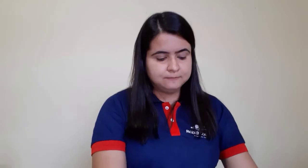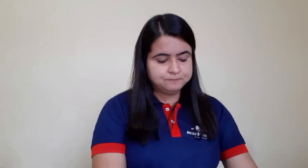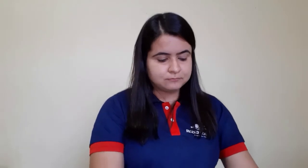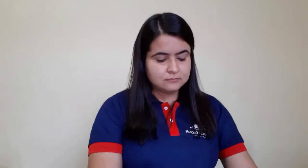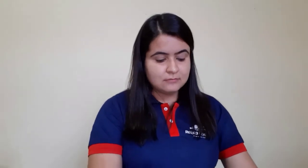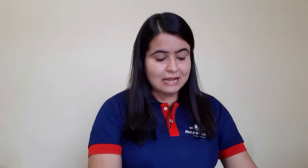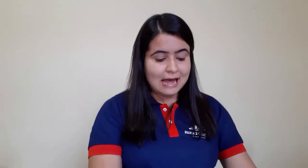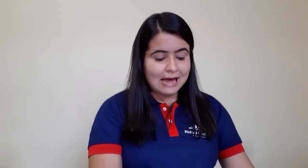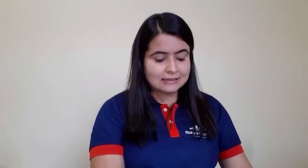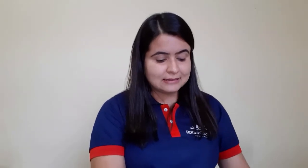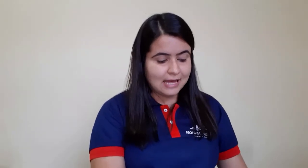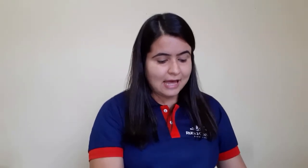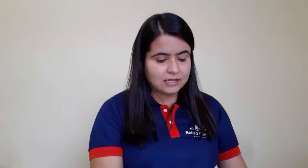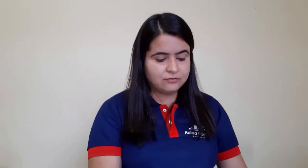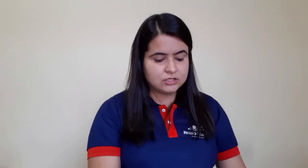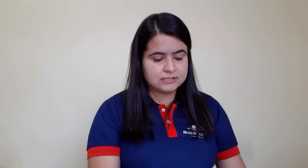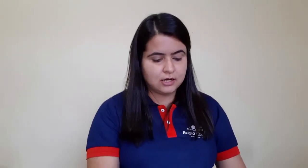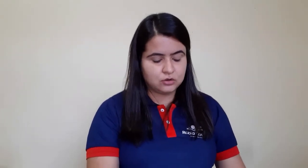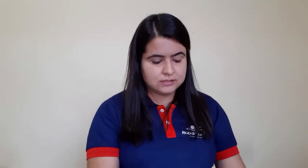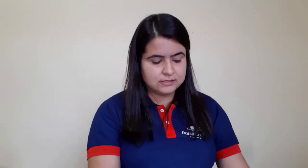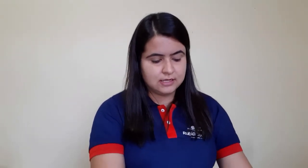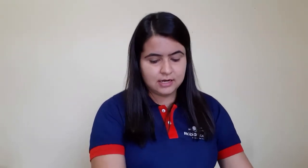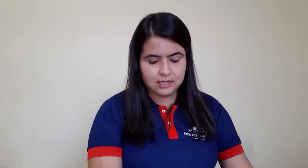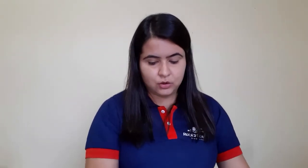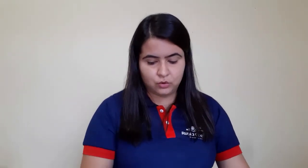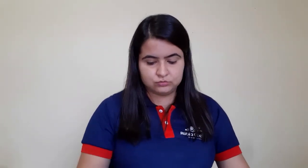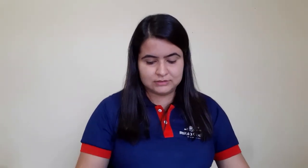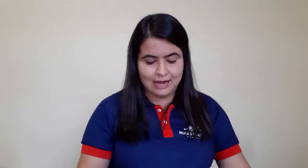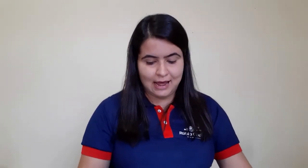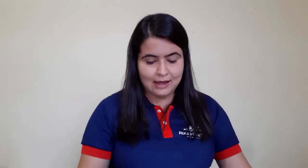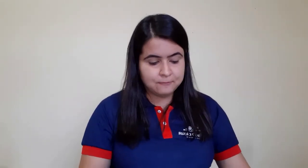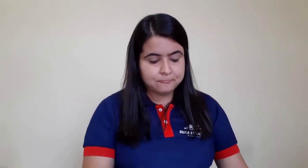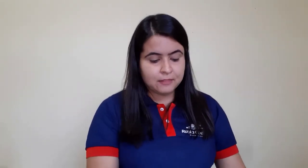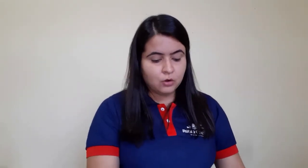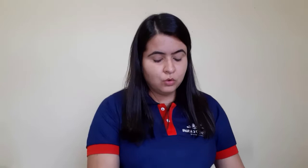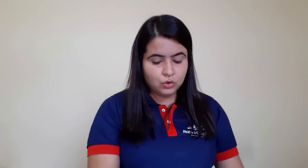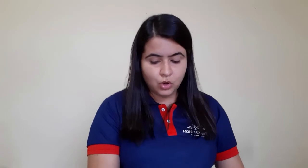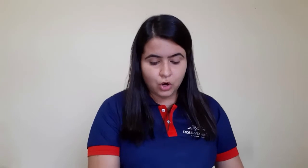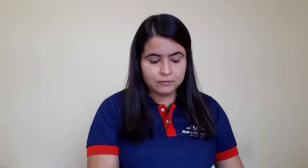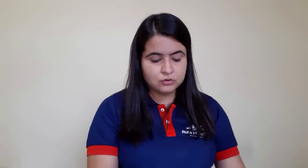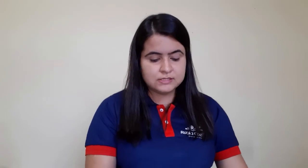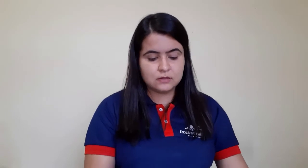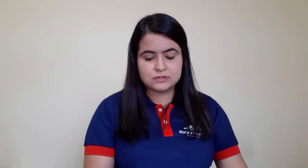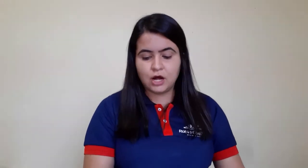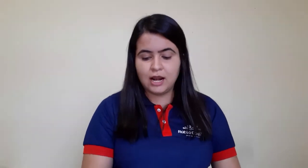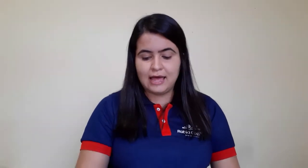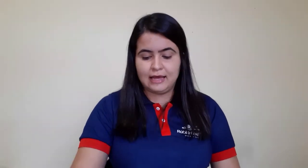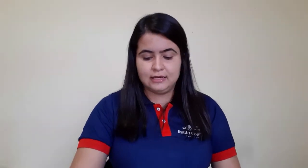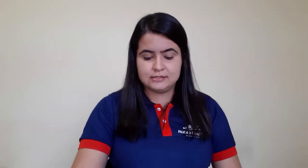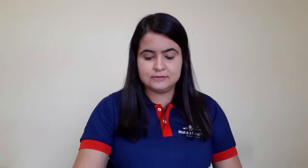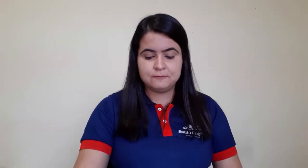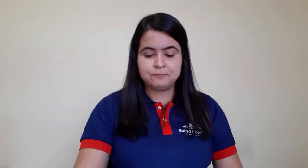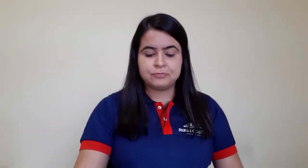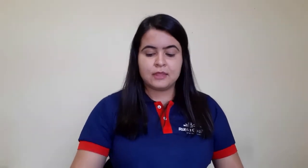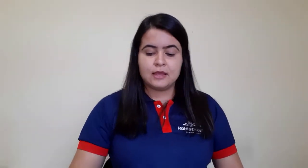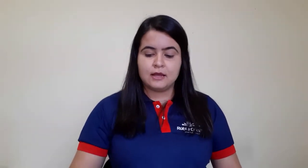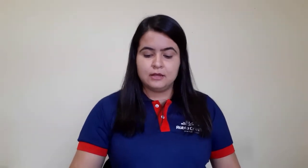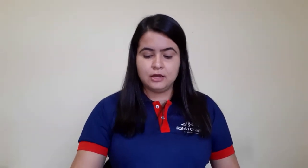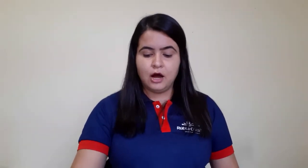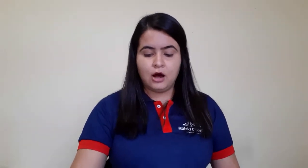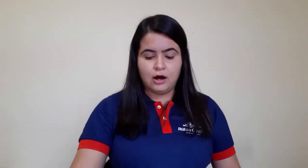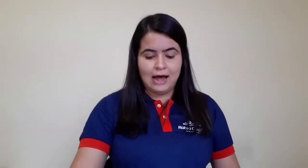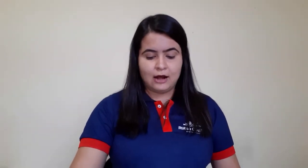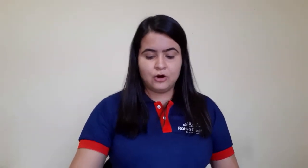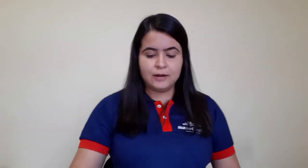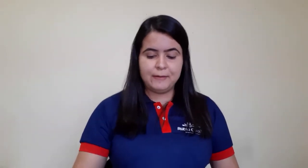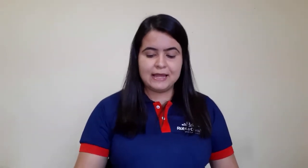continua até que você consiga encontrar o nome dos seus colegas. E